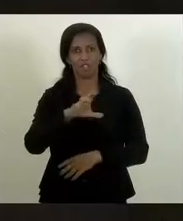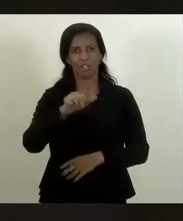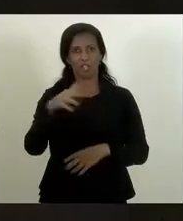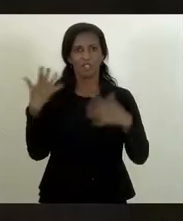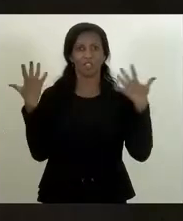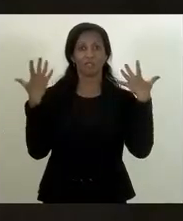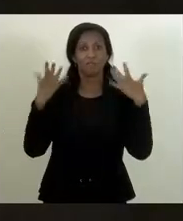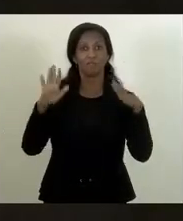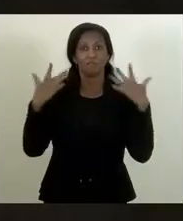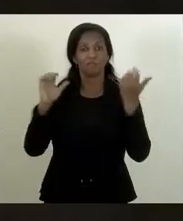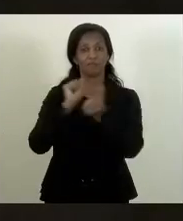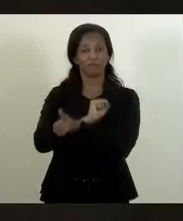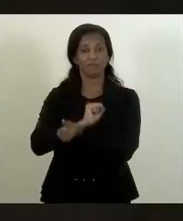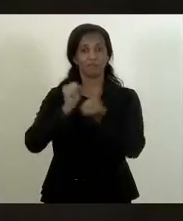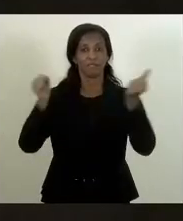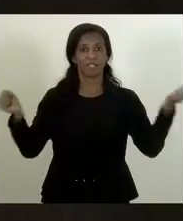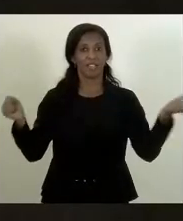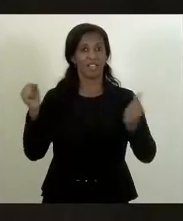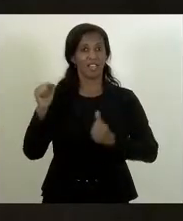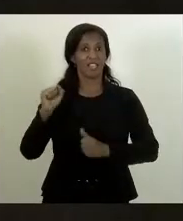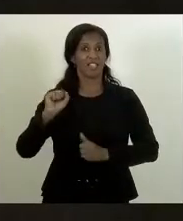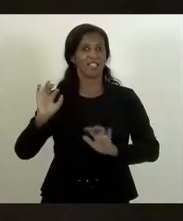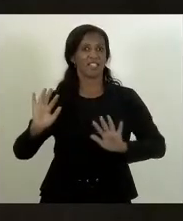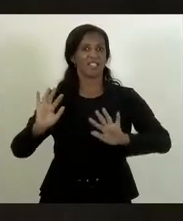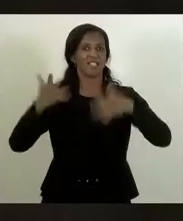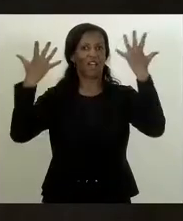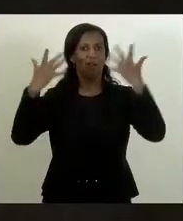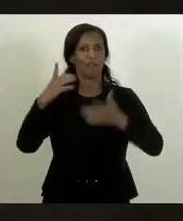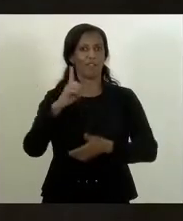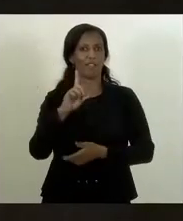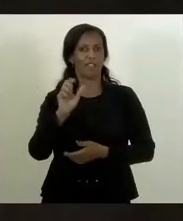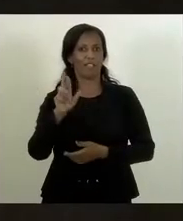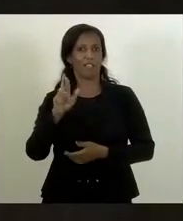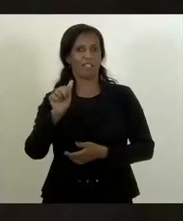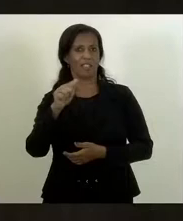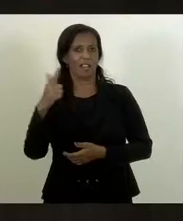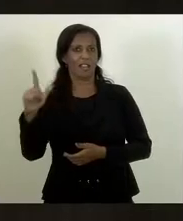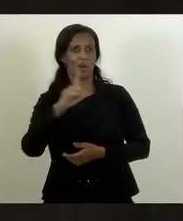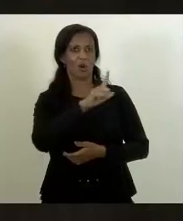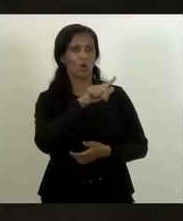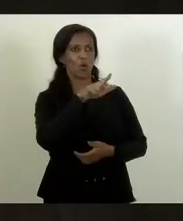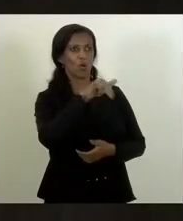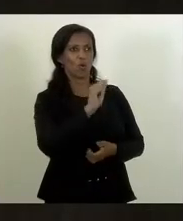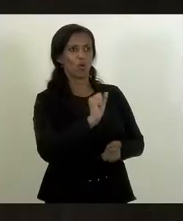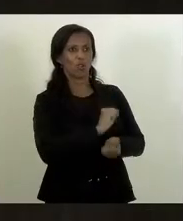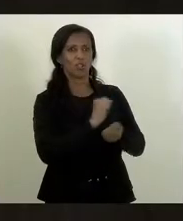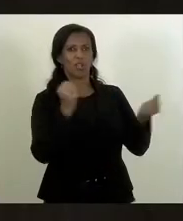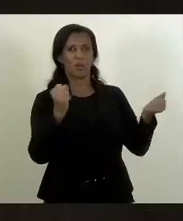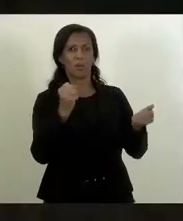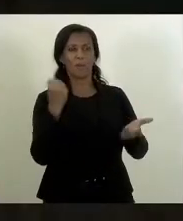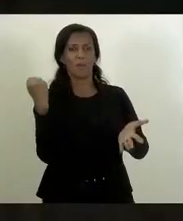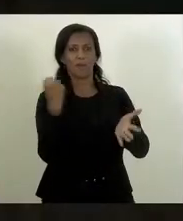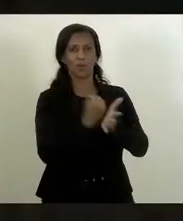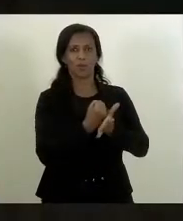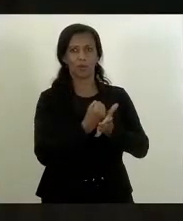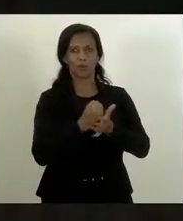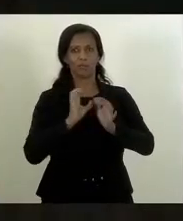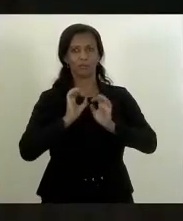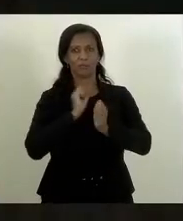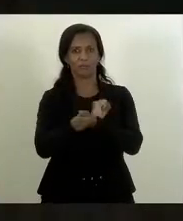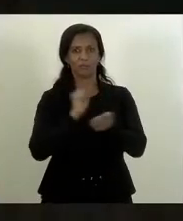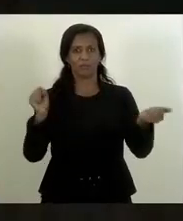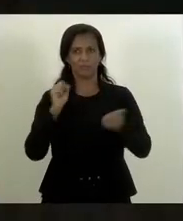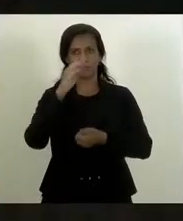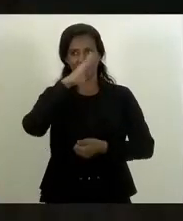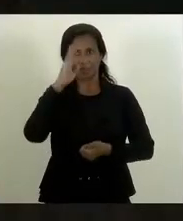a liberdade, salve o dragão negro, salve o Luiz Gama, o patrono da abolição no Brasil.